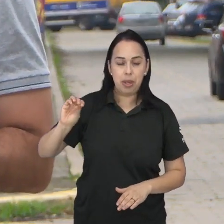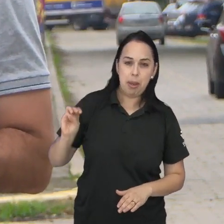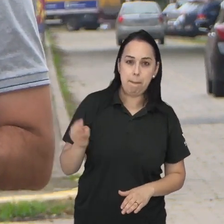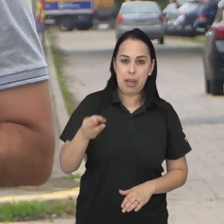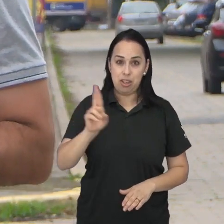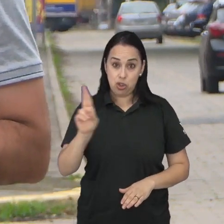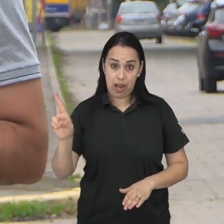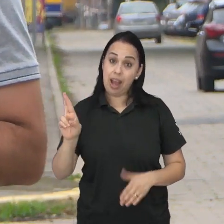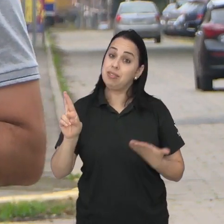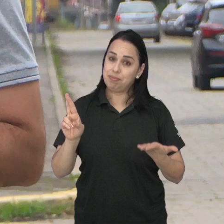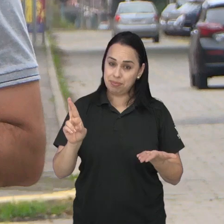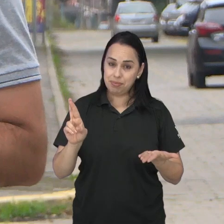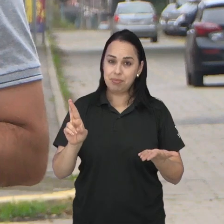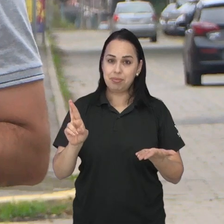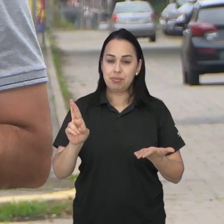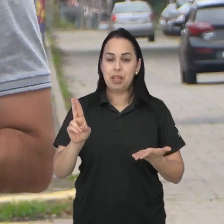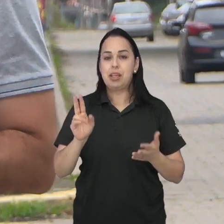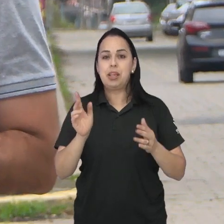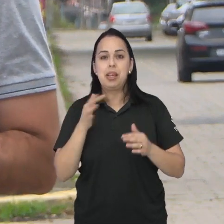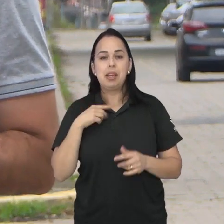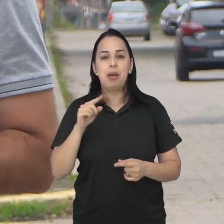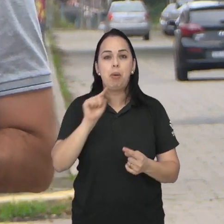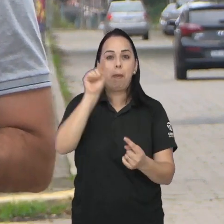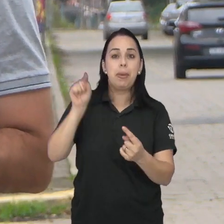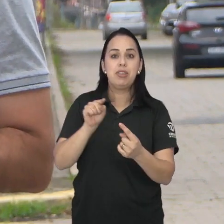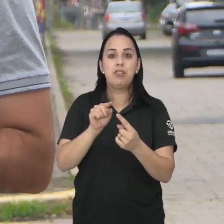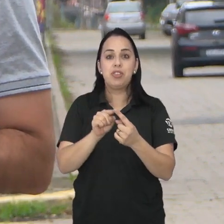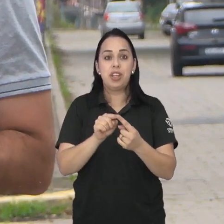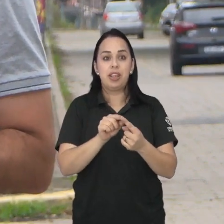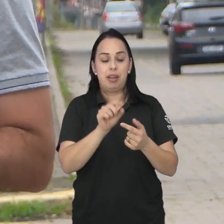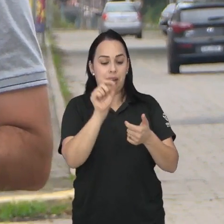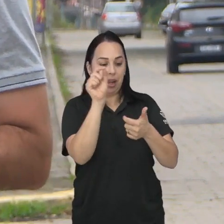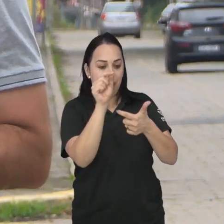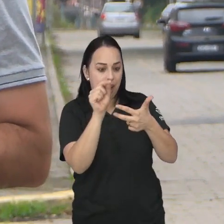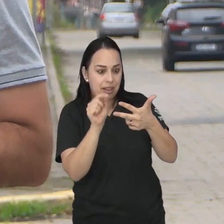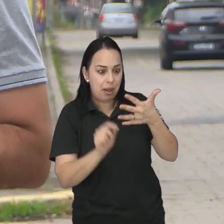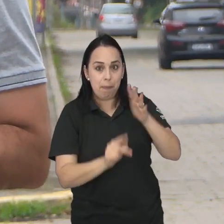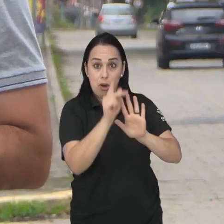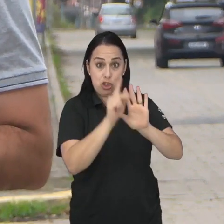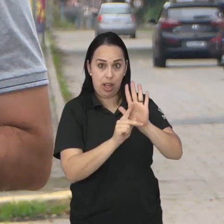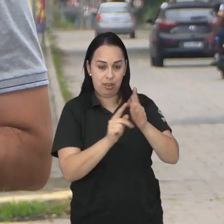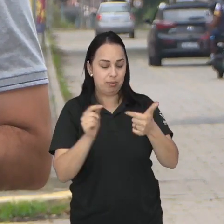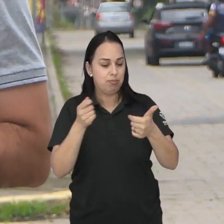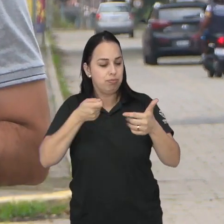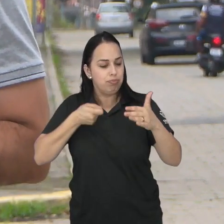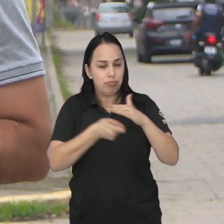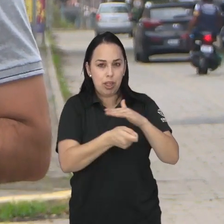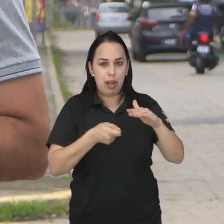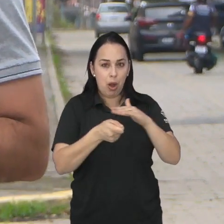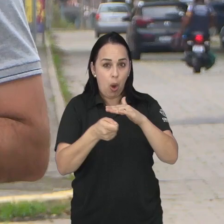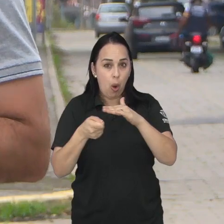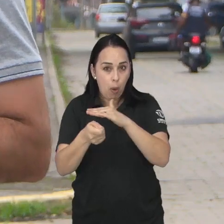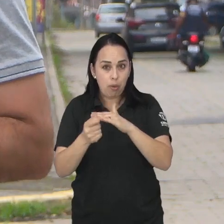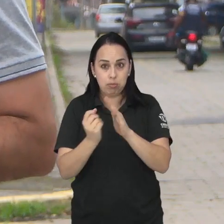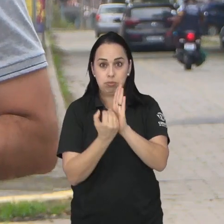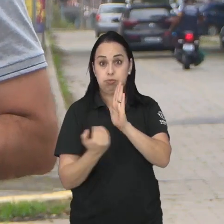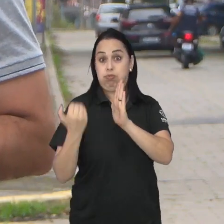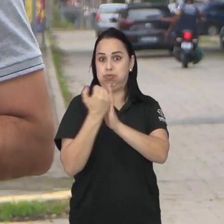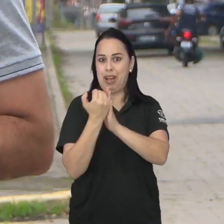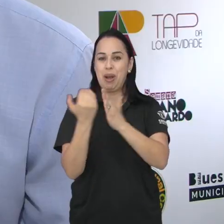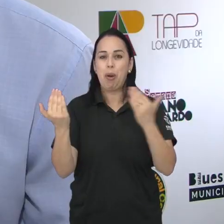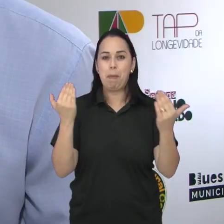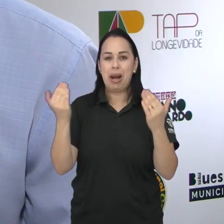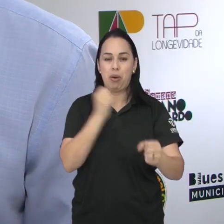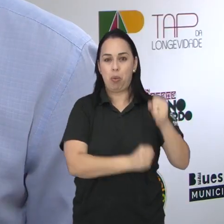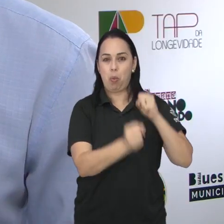R$ 1,5 milhão. E a previsão é que cada projeto aprovado receba um valor maior do que nos anos